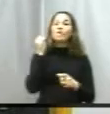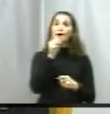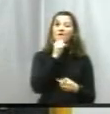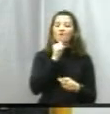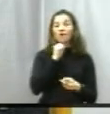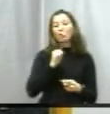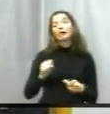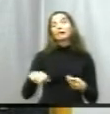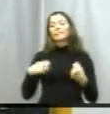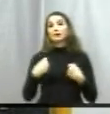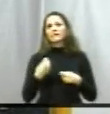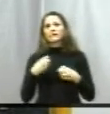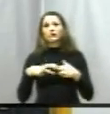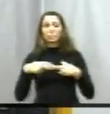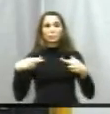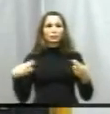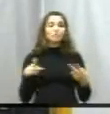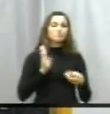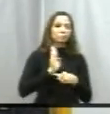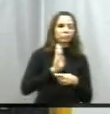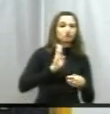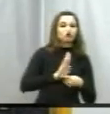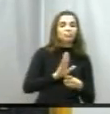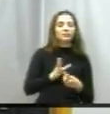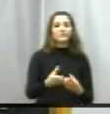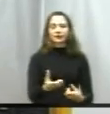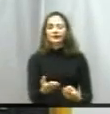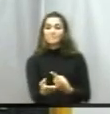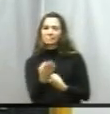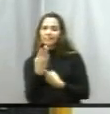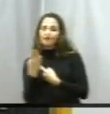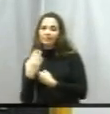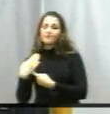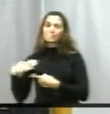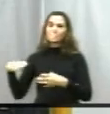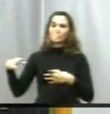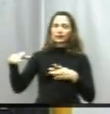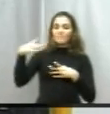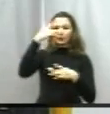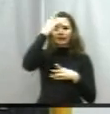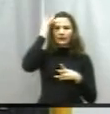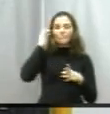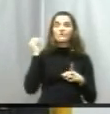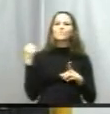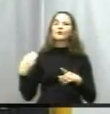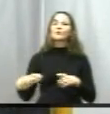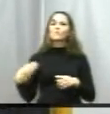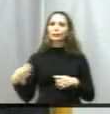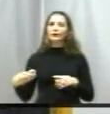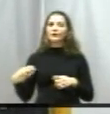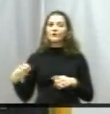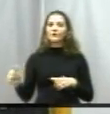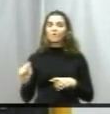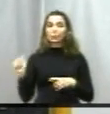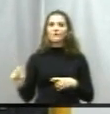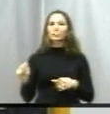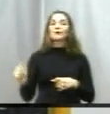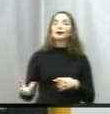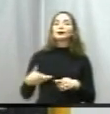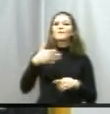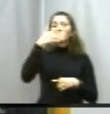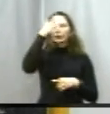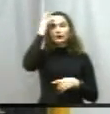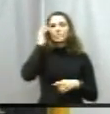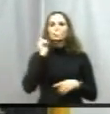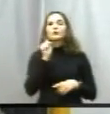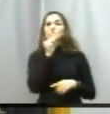instrumentos de atendimento e de acolhimento desta população na nossa cidade. São muitos os idosos que são vítimas de